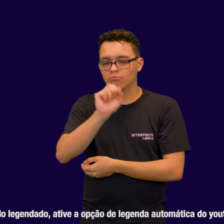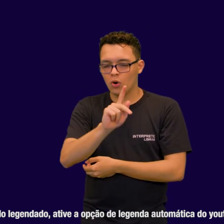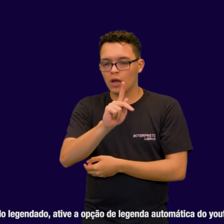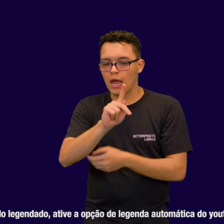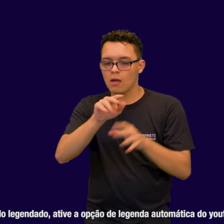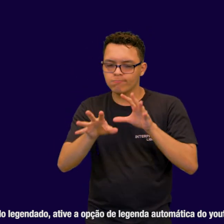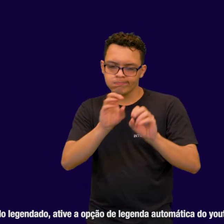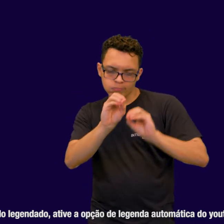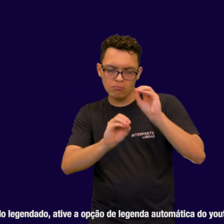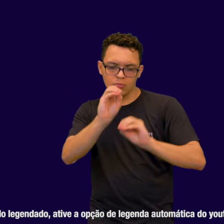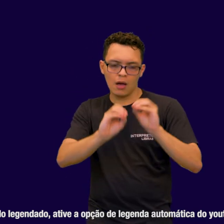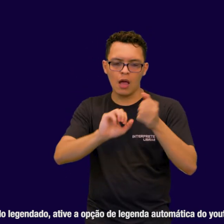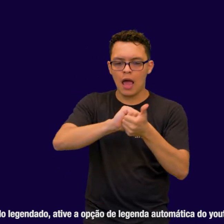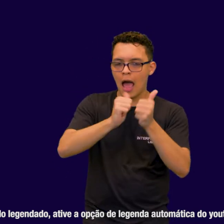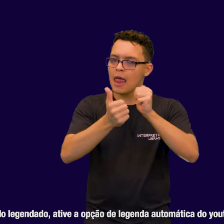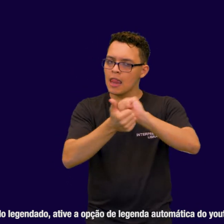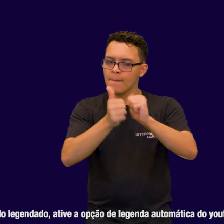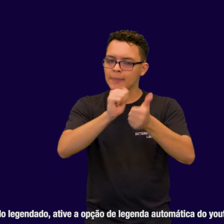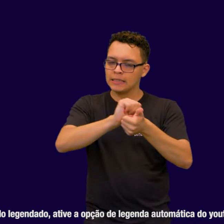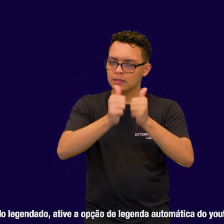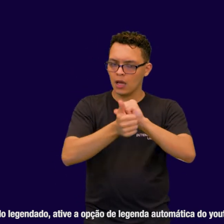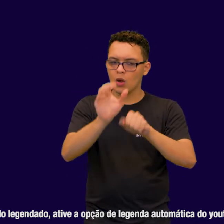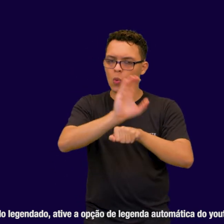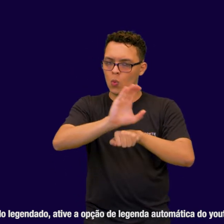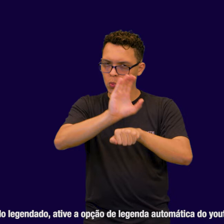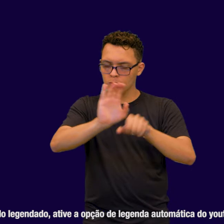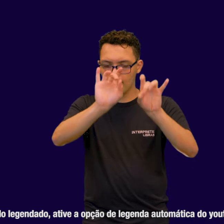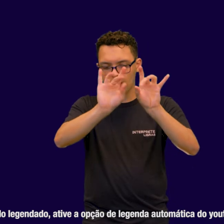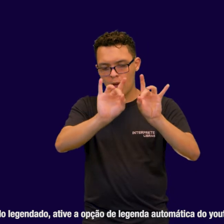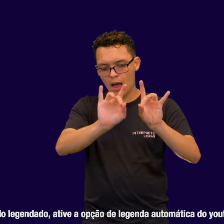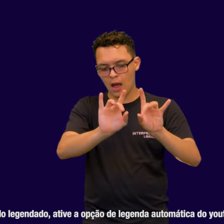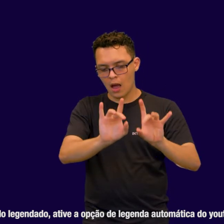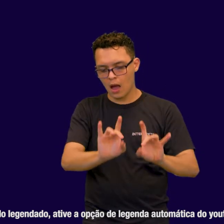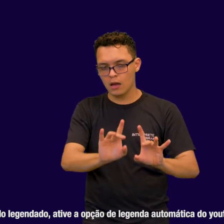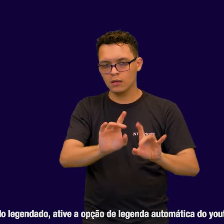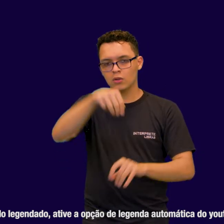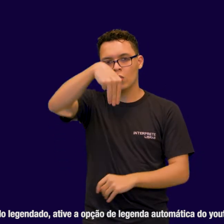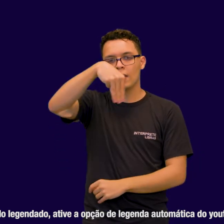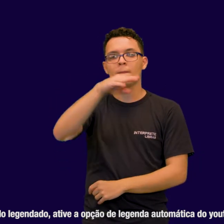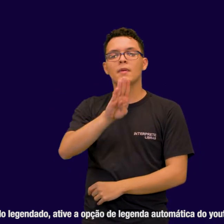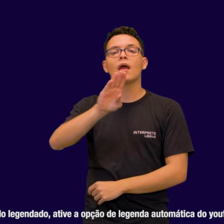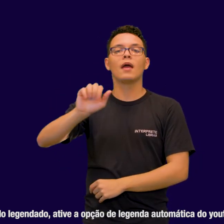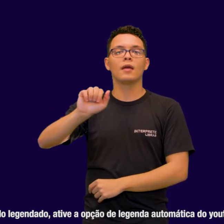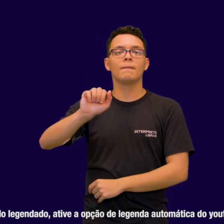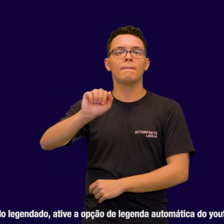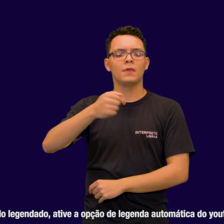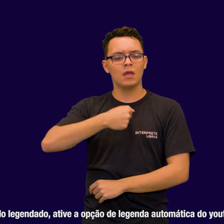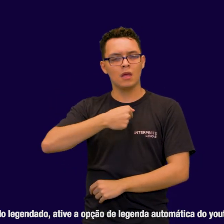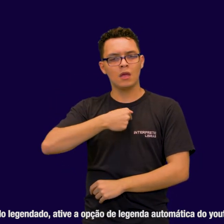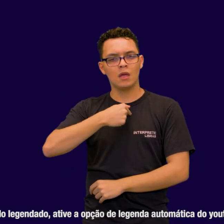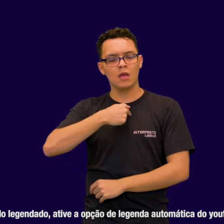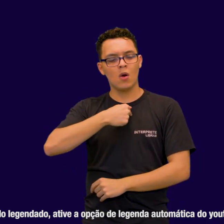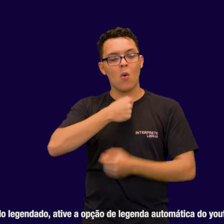não existente, né? Ela é uma disciplina que está alojada em tópicos especiais do MBA, e eu